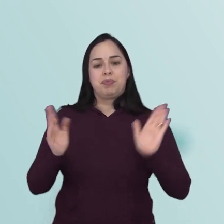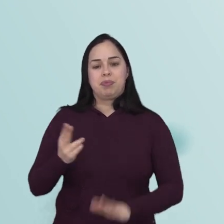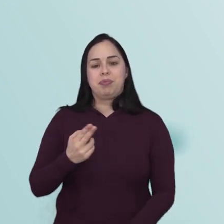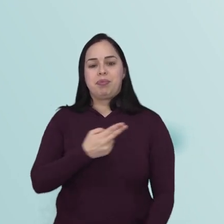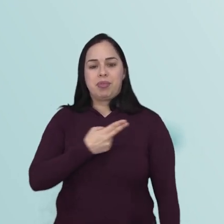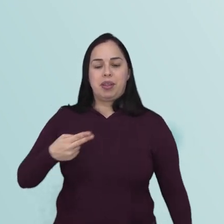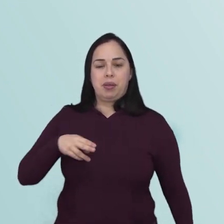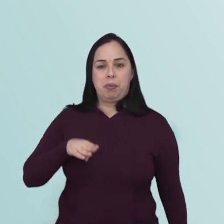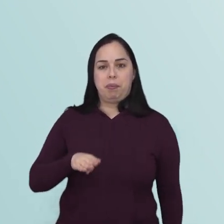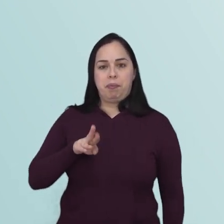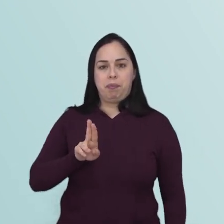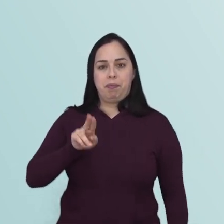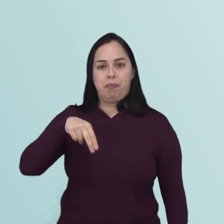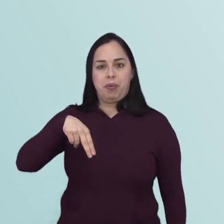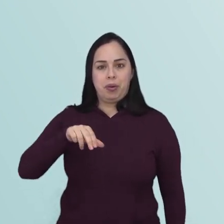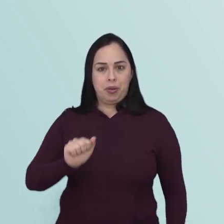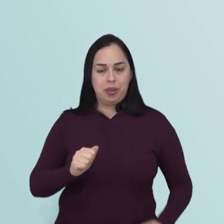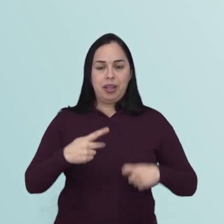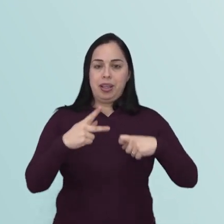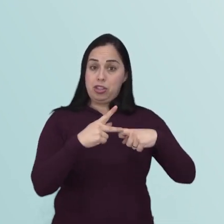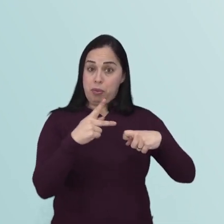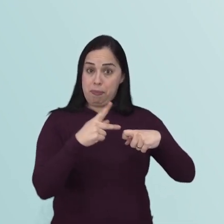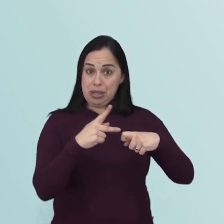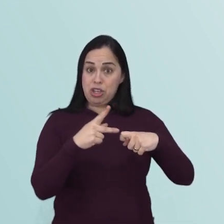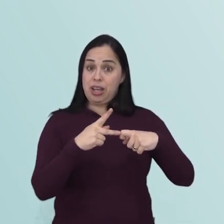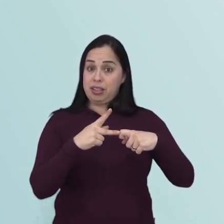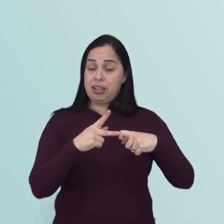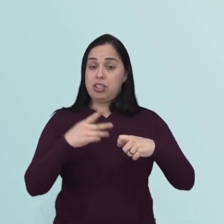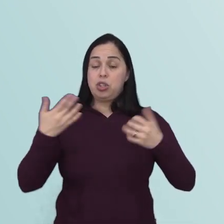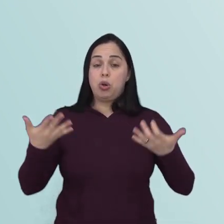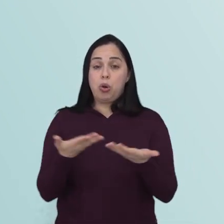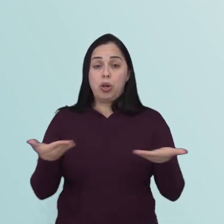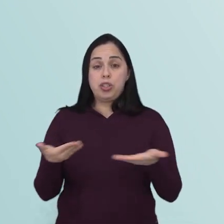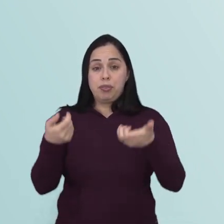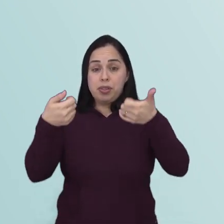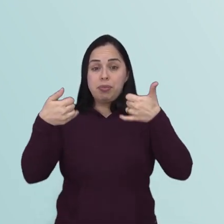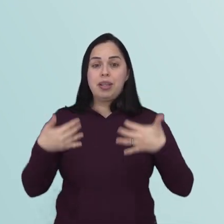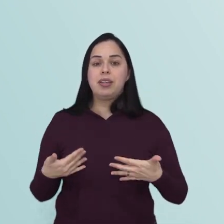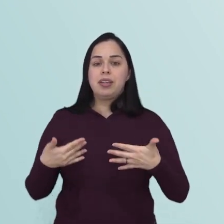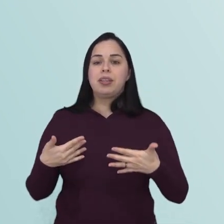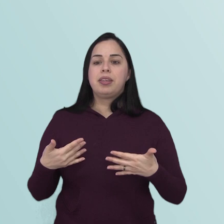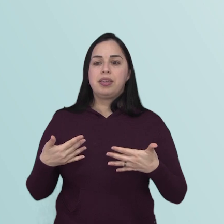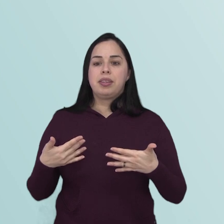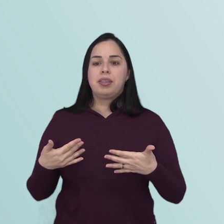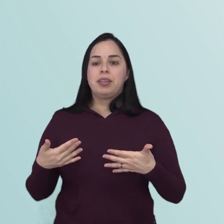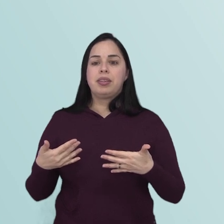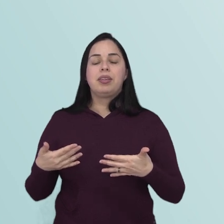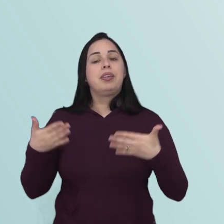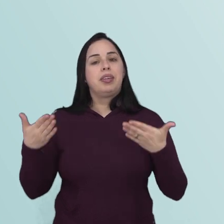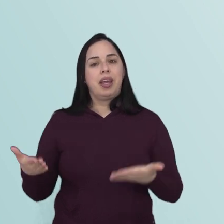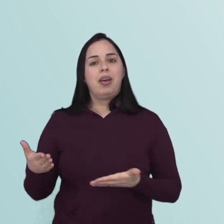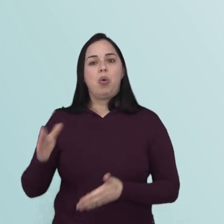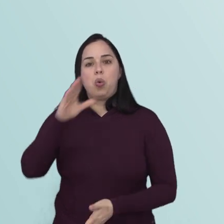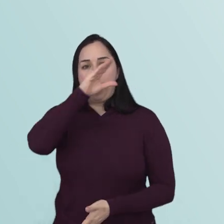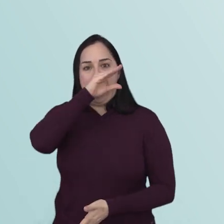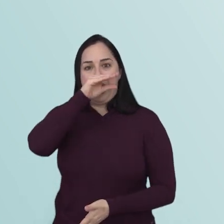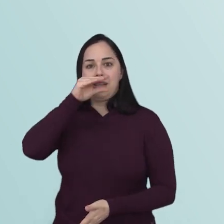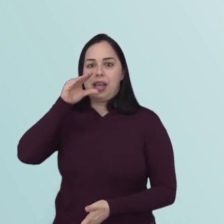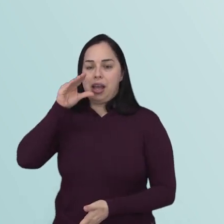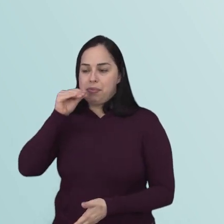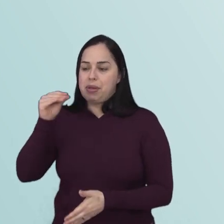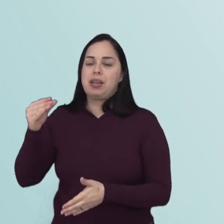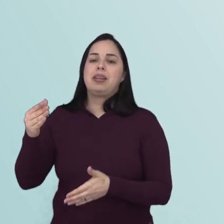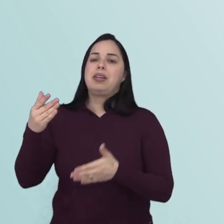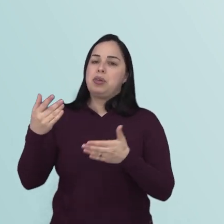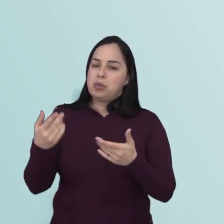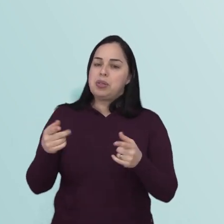Olá, eu sou a doutora Bruna Camargo, pediatra e pediatra, e hoje a gente vai falar da importância de trazer os amigos adolescentes do seu filho